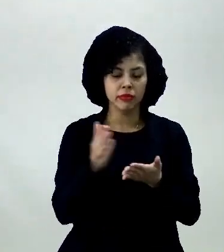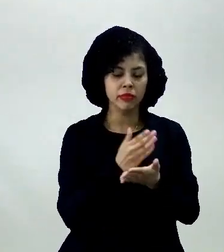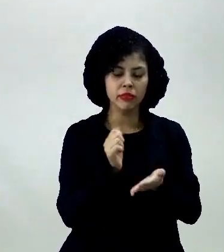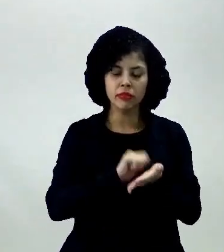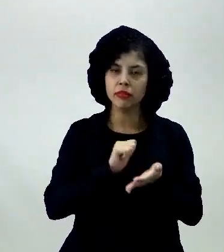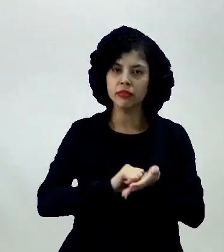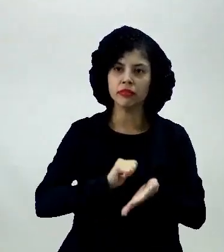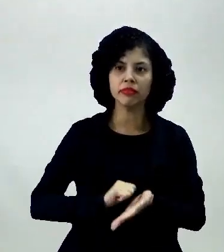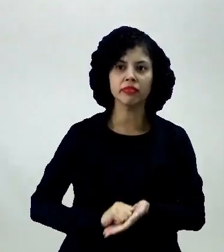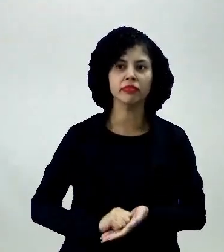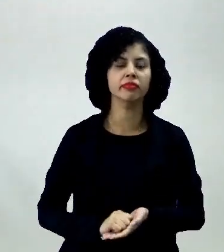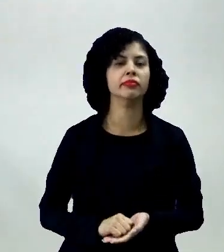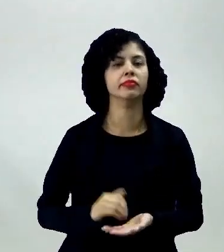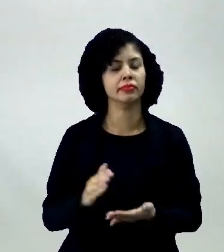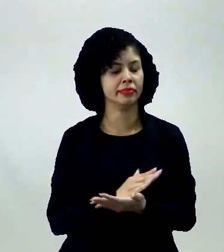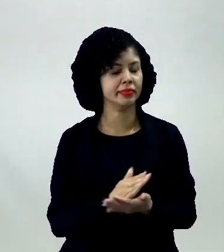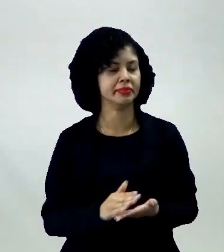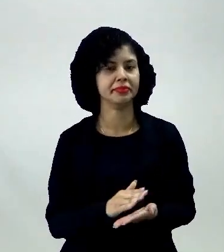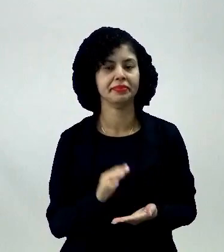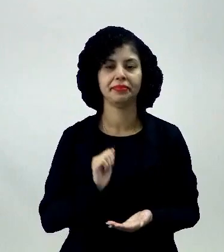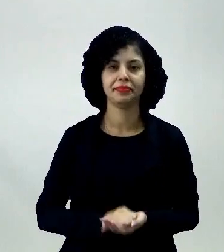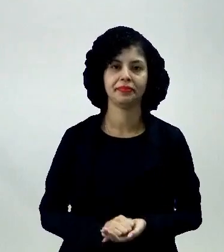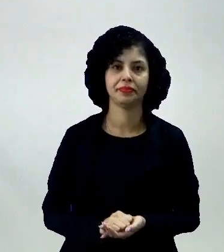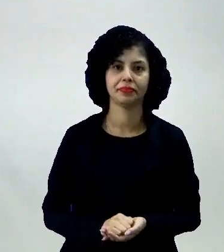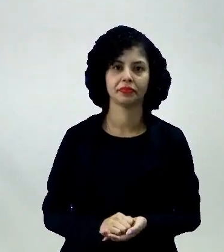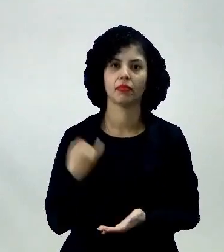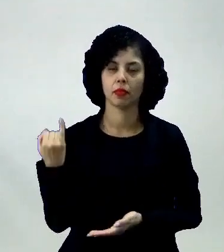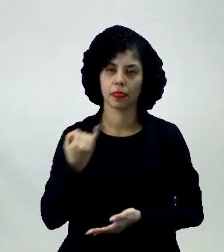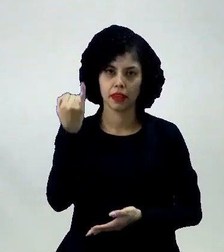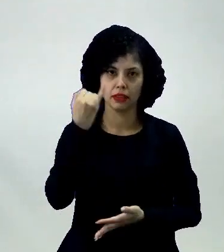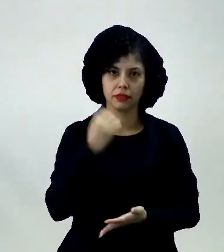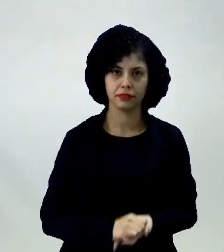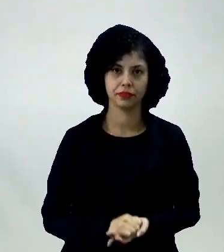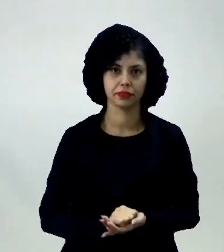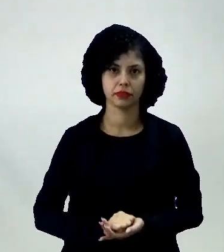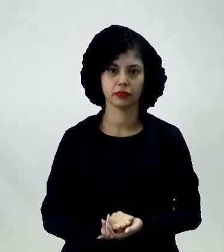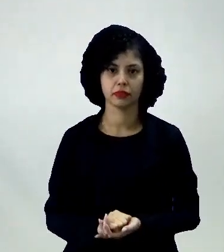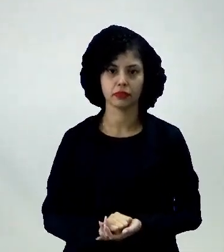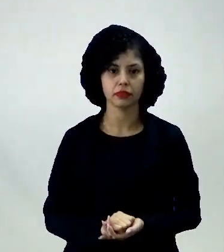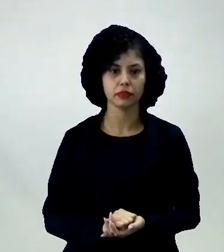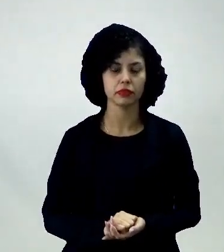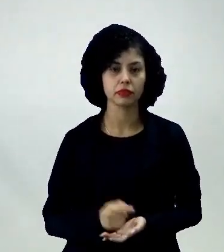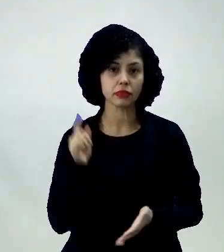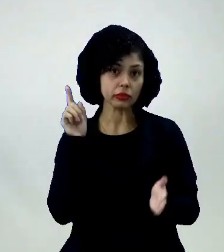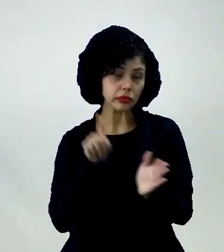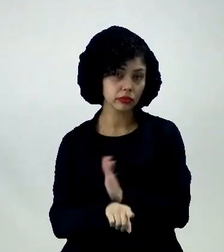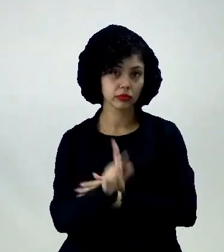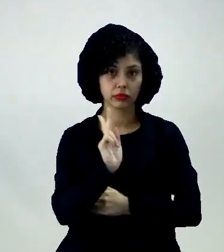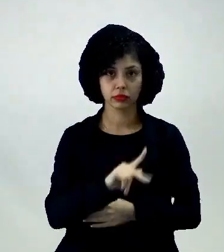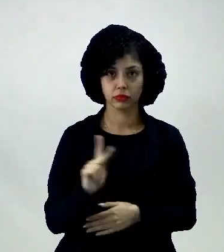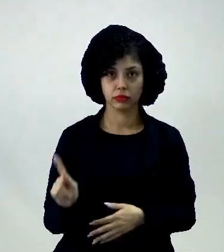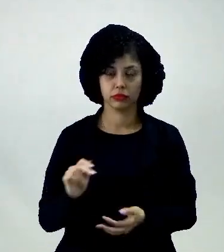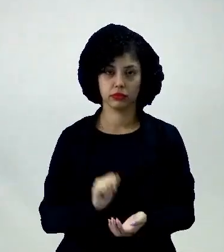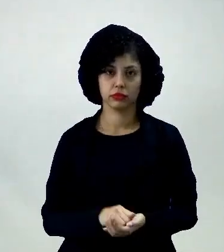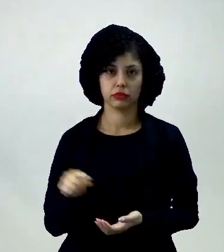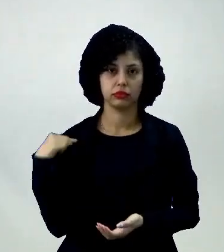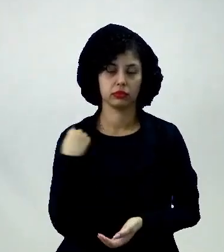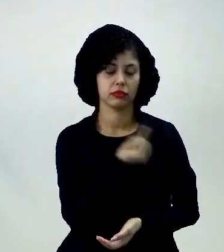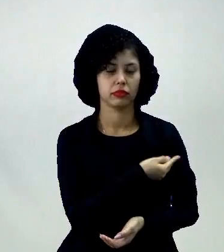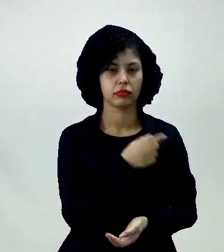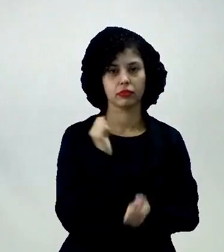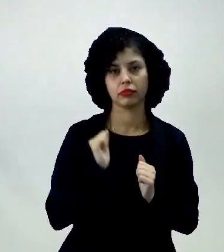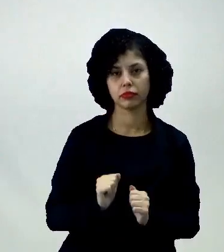caderno e caneta, faça algumas anotações importantes, tá? E pergunte aí ao seu professor para que a gente